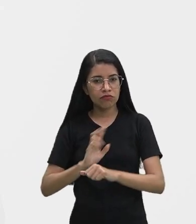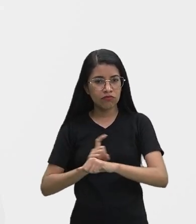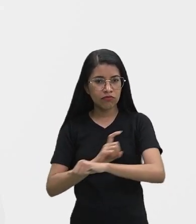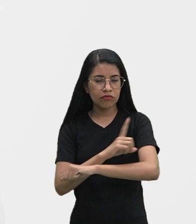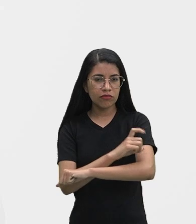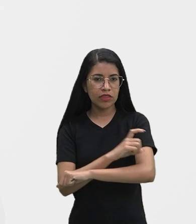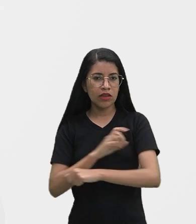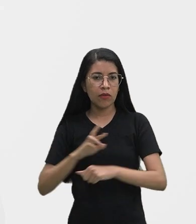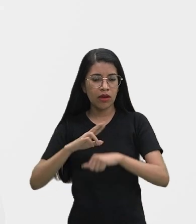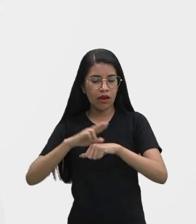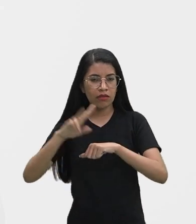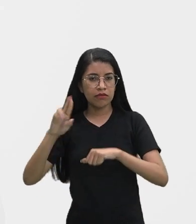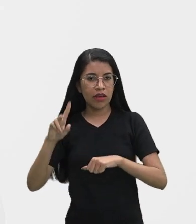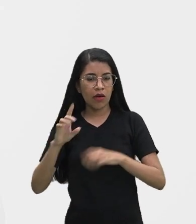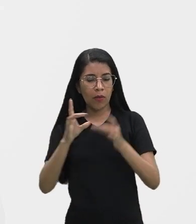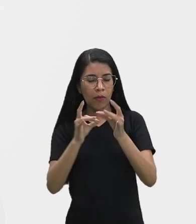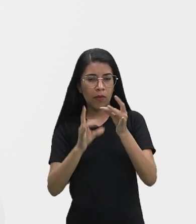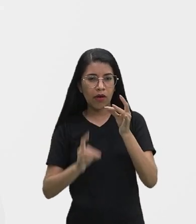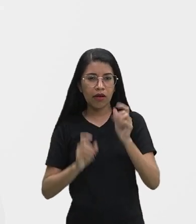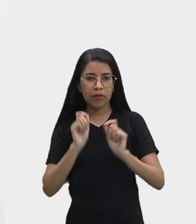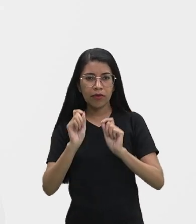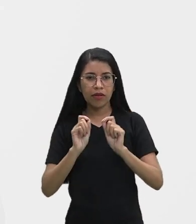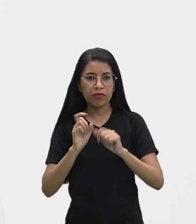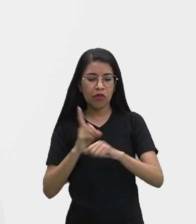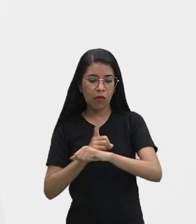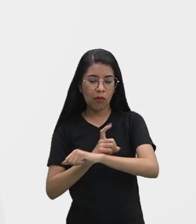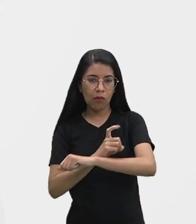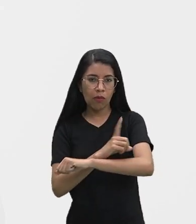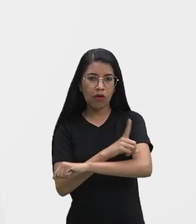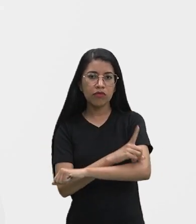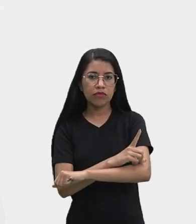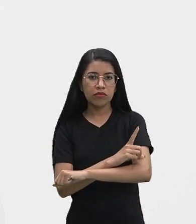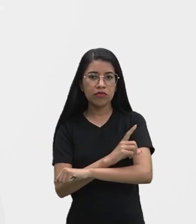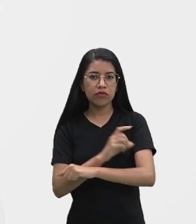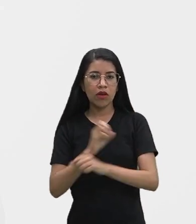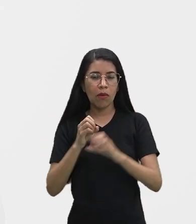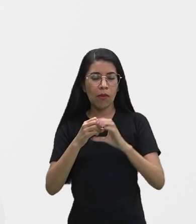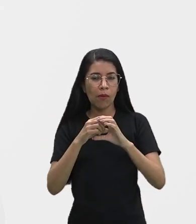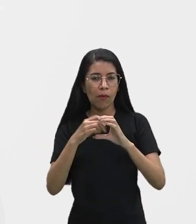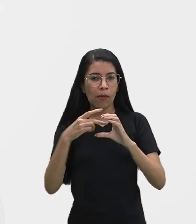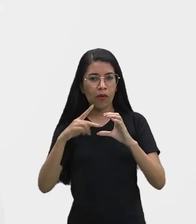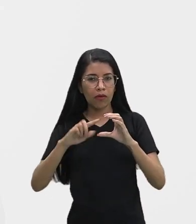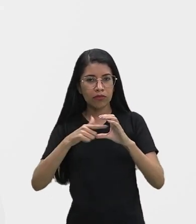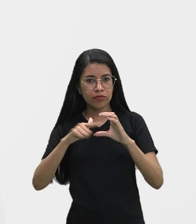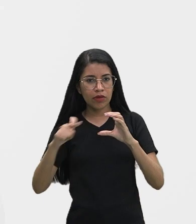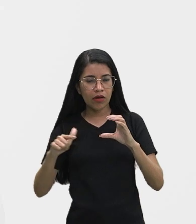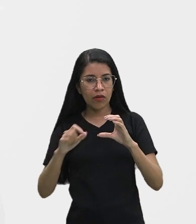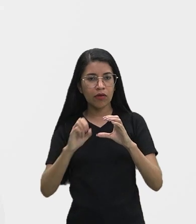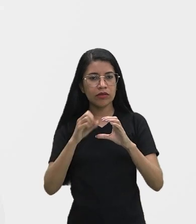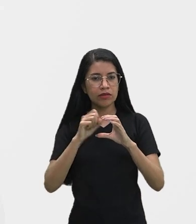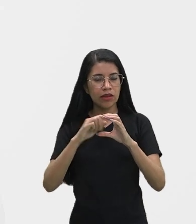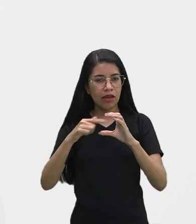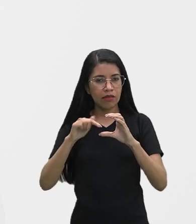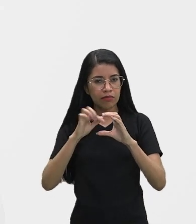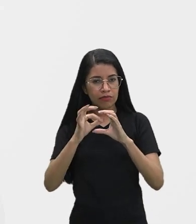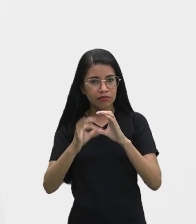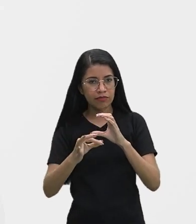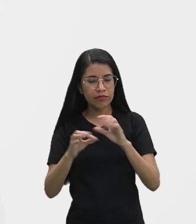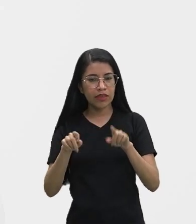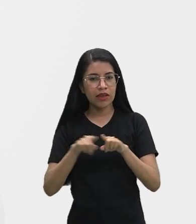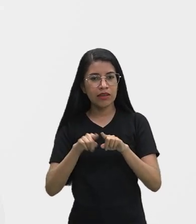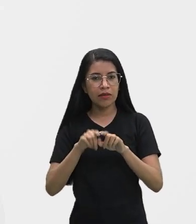radioatividade. E no nosso detalhamento, evolução biológica, procariontes e eucariontes, e a gente também